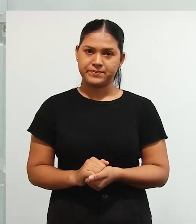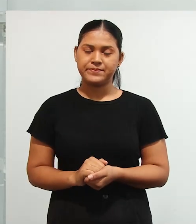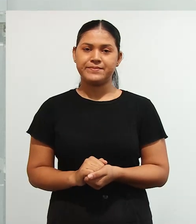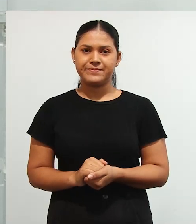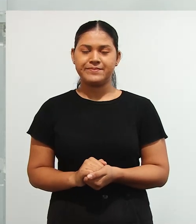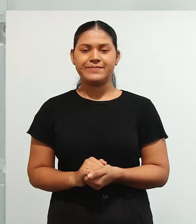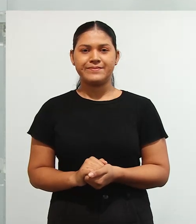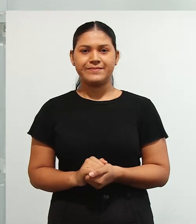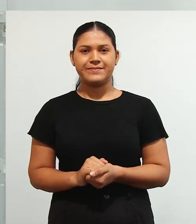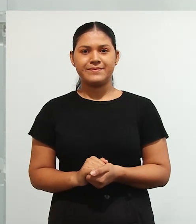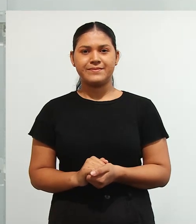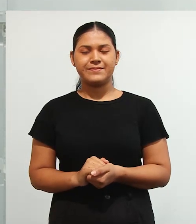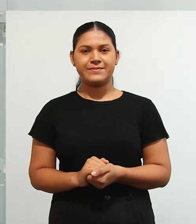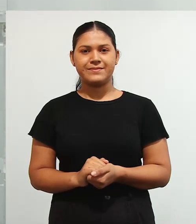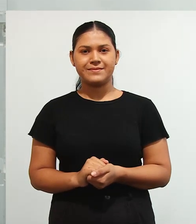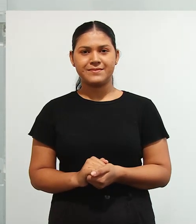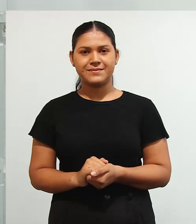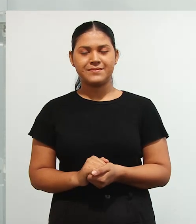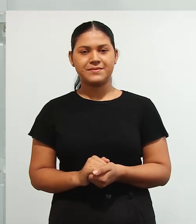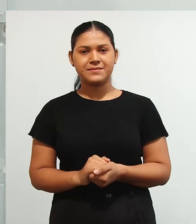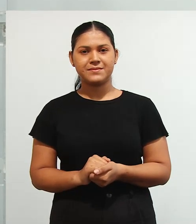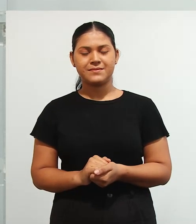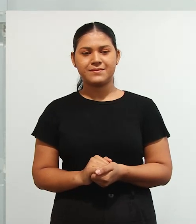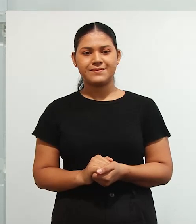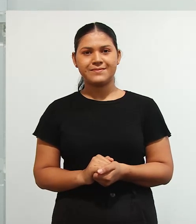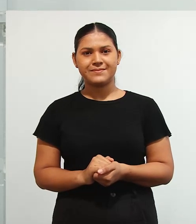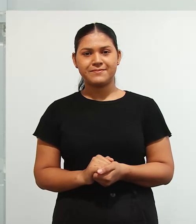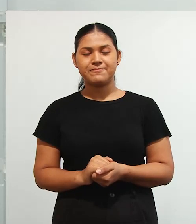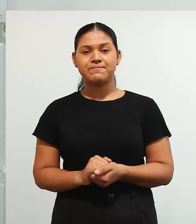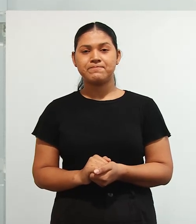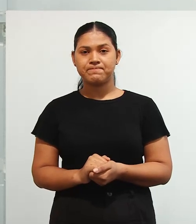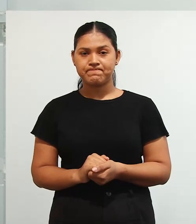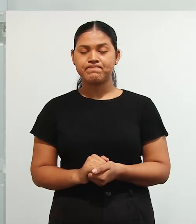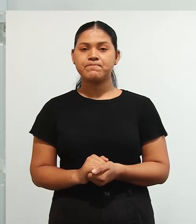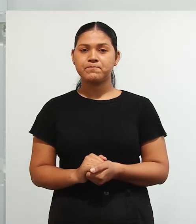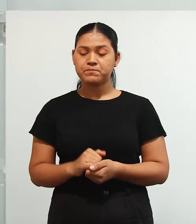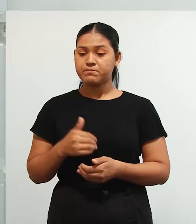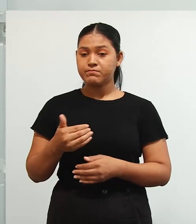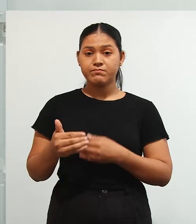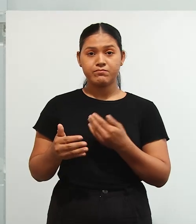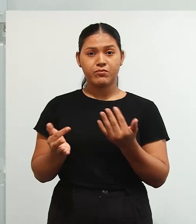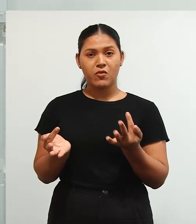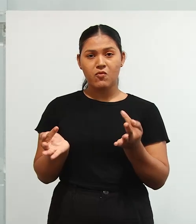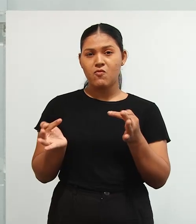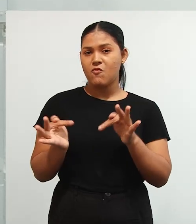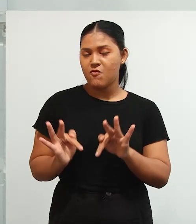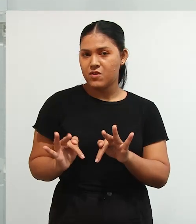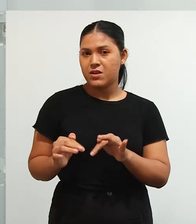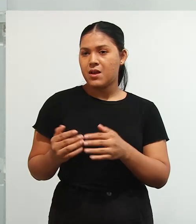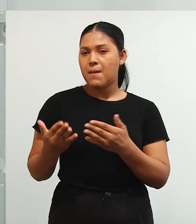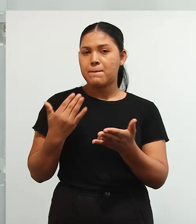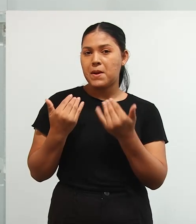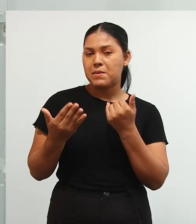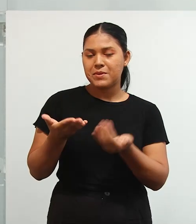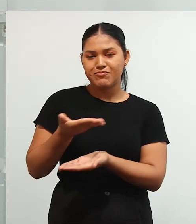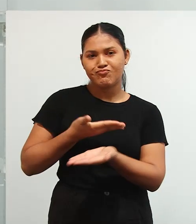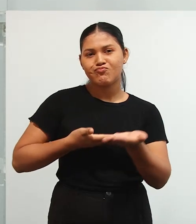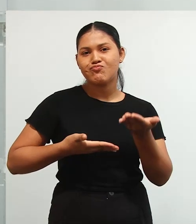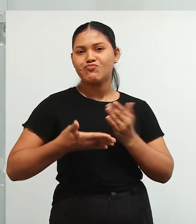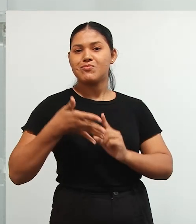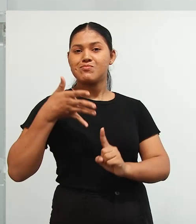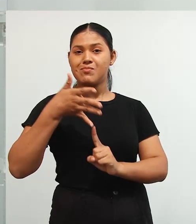Bom, vamos passar aqui um outro slide. Nós estamos caminhando aqui para o encerramento desse nosso bate-papo, né?